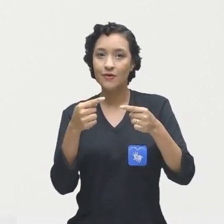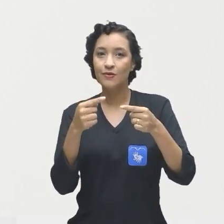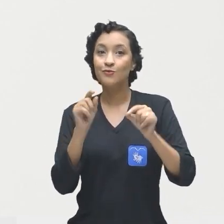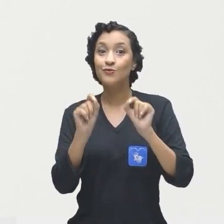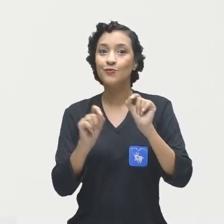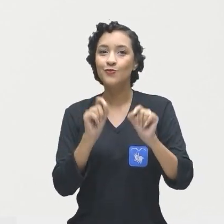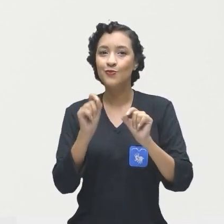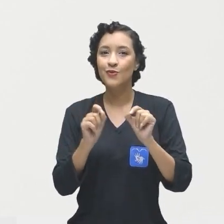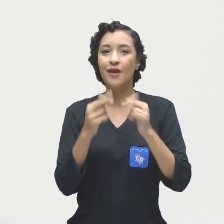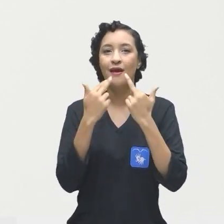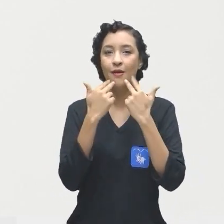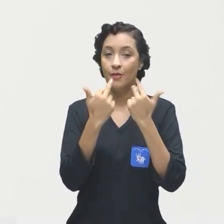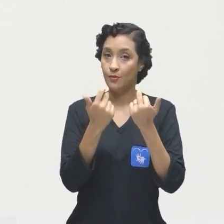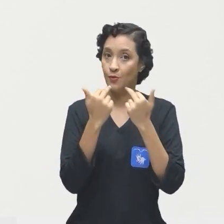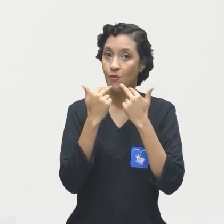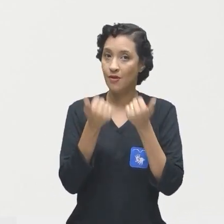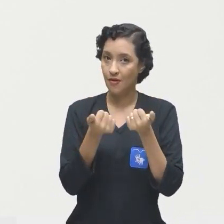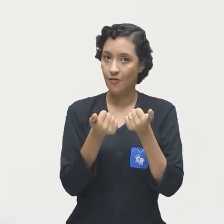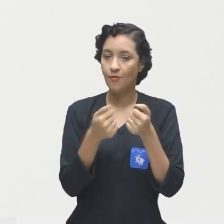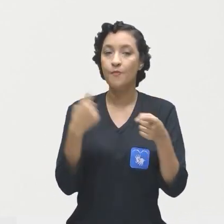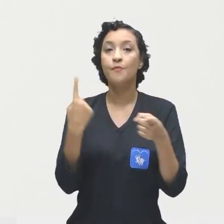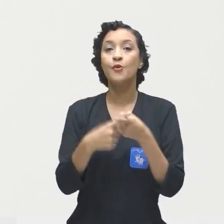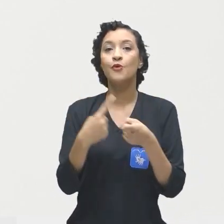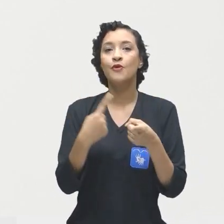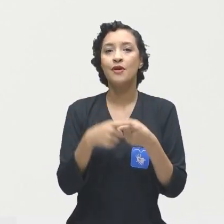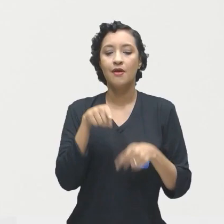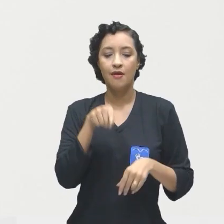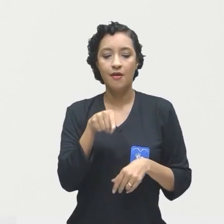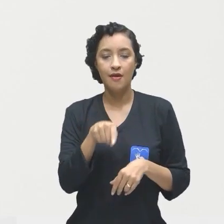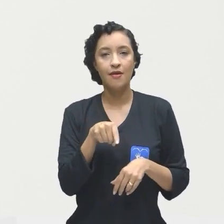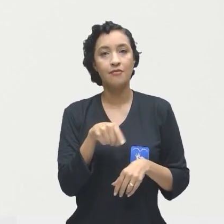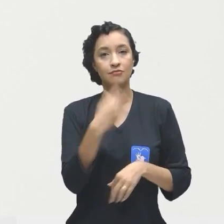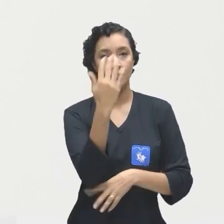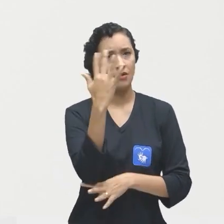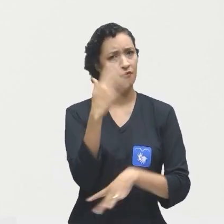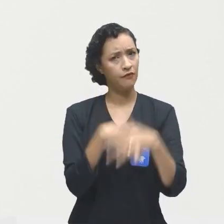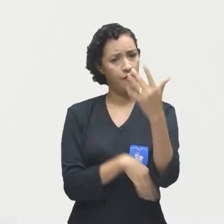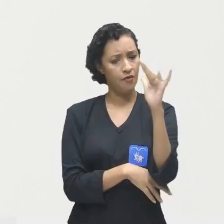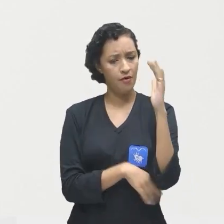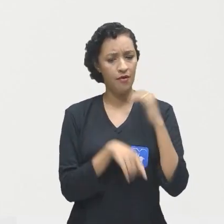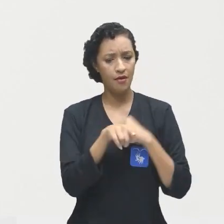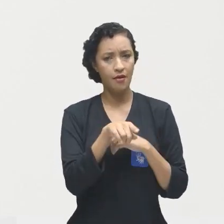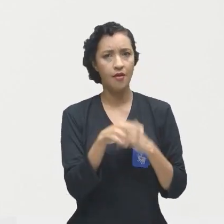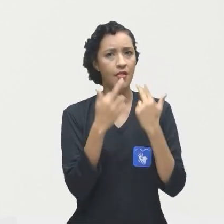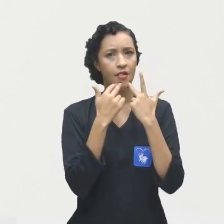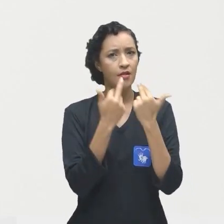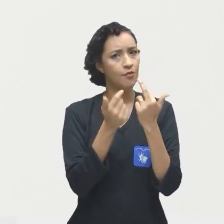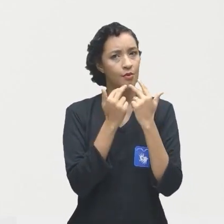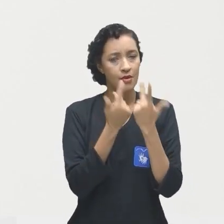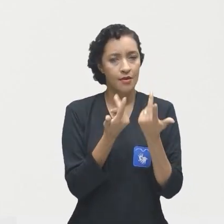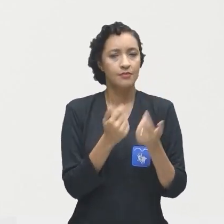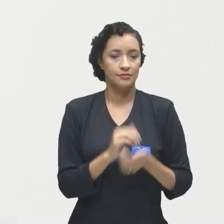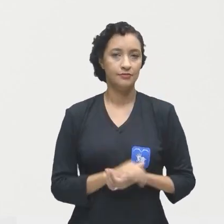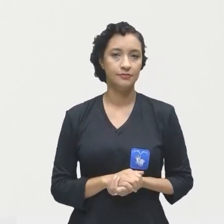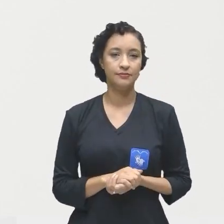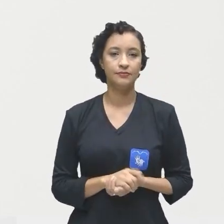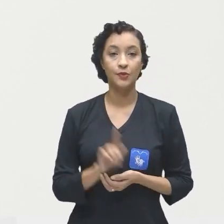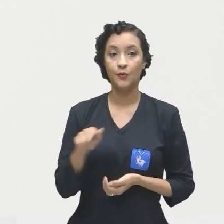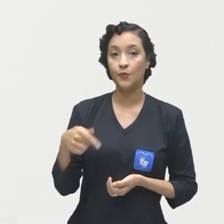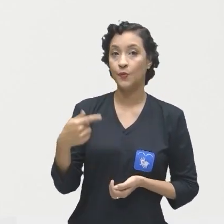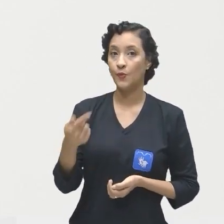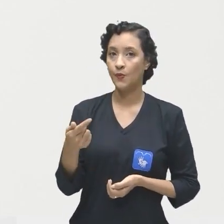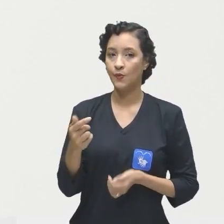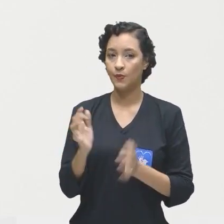recurso natural, porque é um trabalho feito aonde? Na natureza. Agora vamos para o